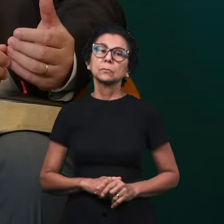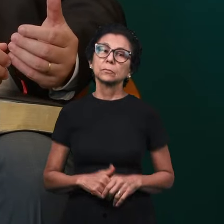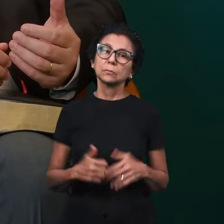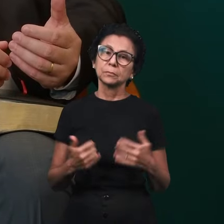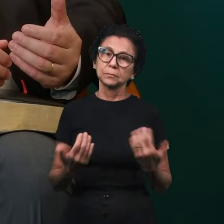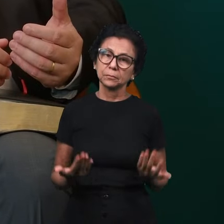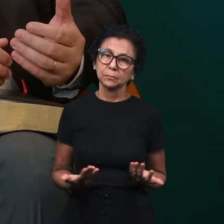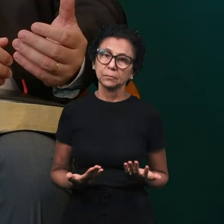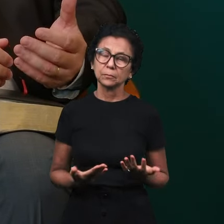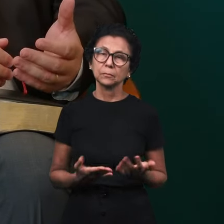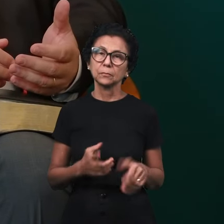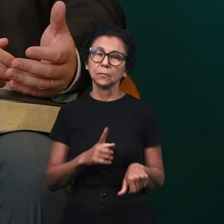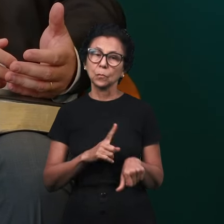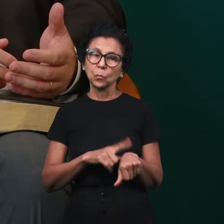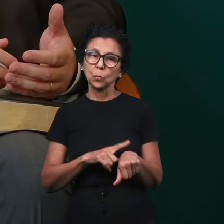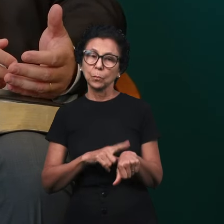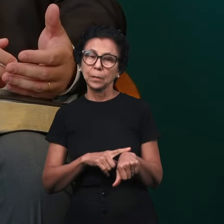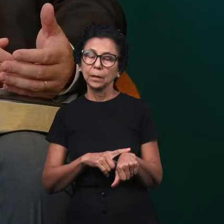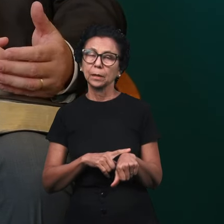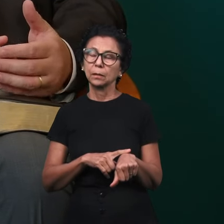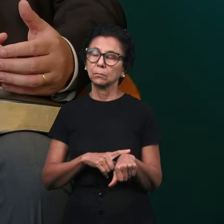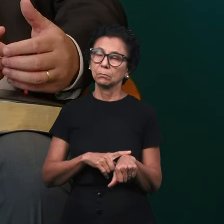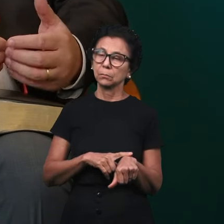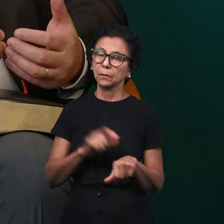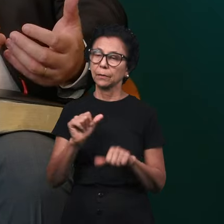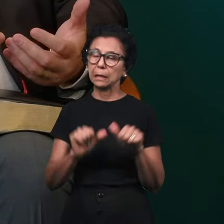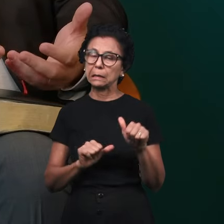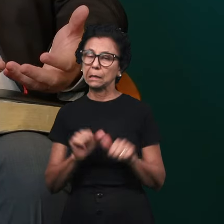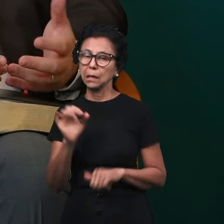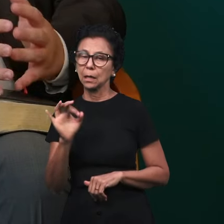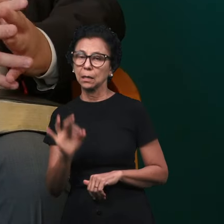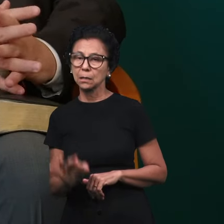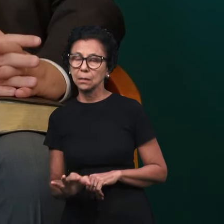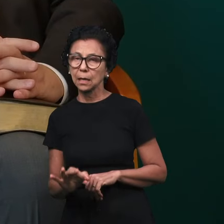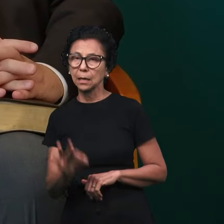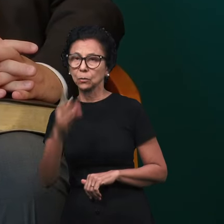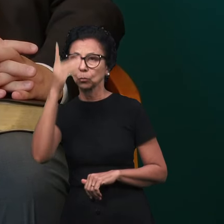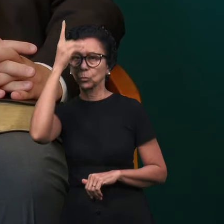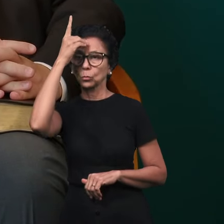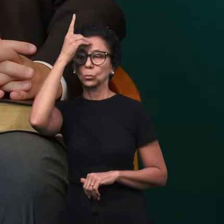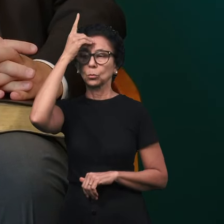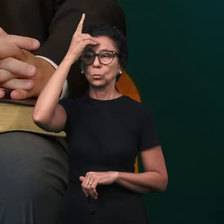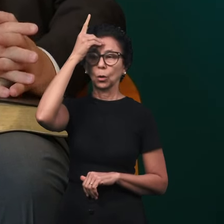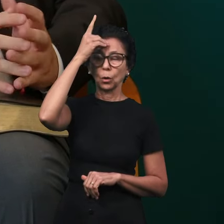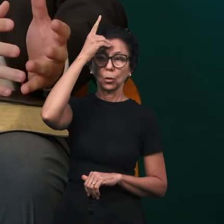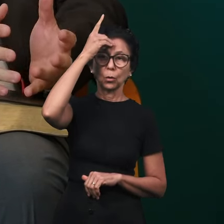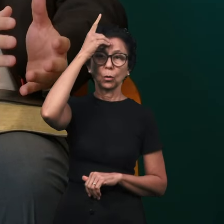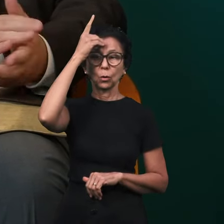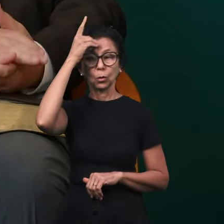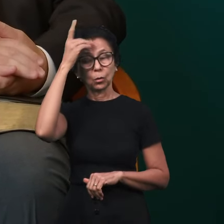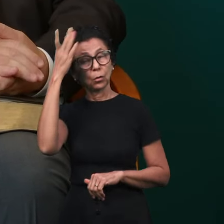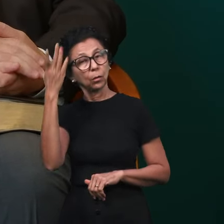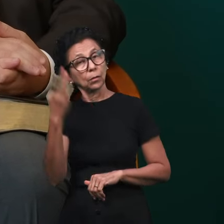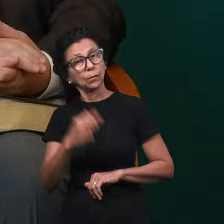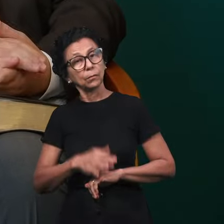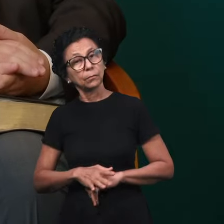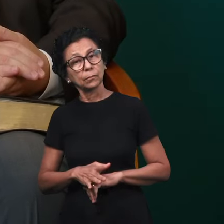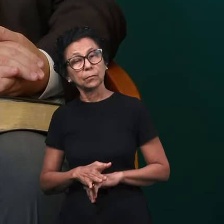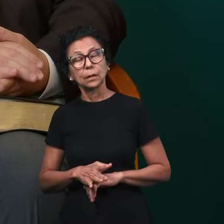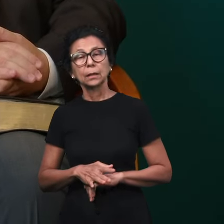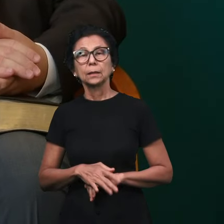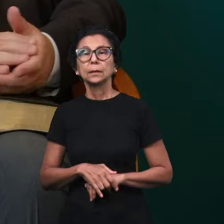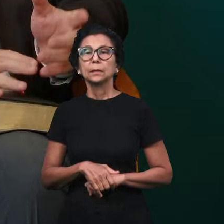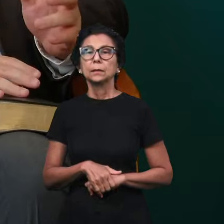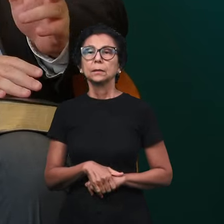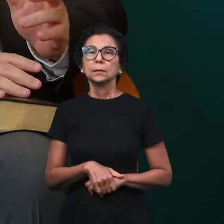Senhor, também existe um momento certo de aplicar o dom, de tratar junto com a igreja. Ou se é só para orar. Ou se é só para orar, muito